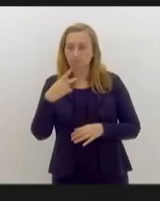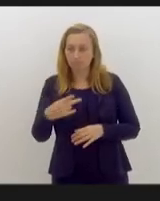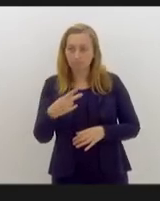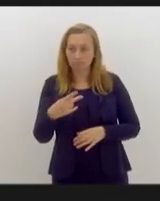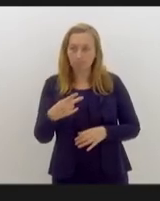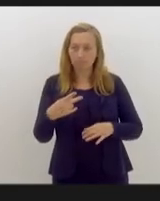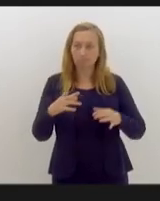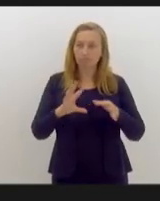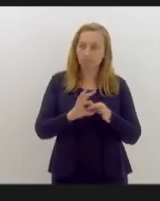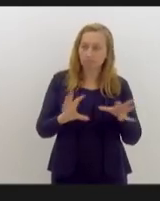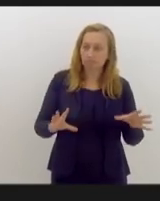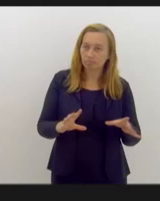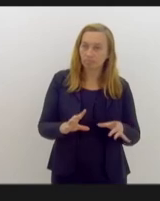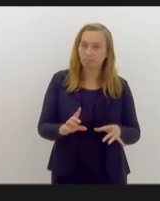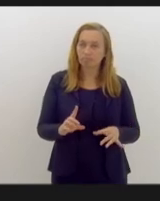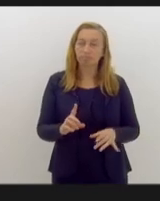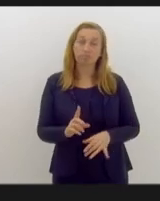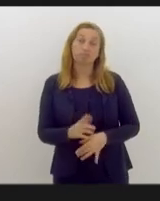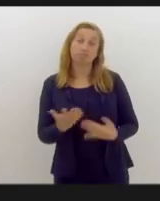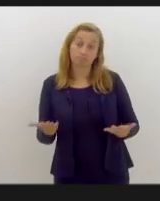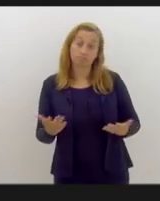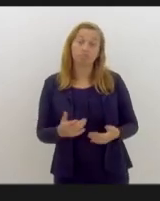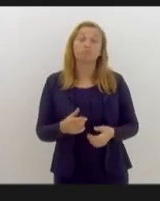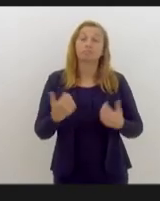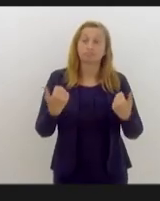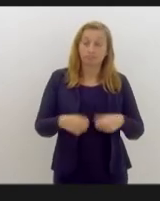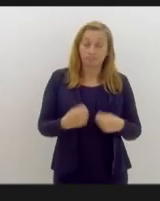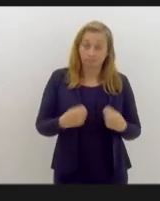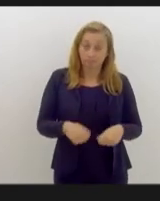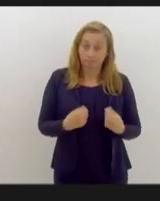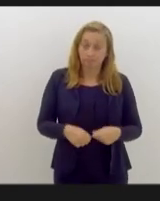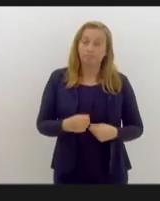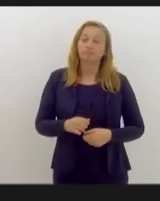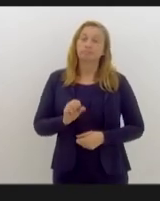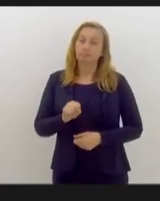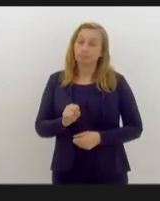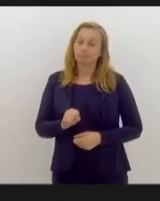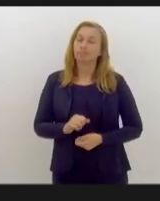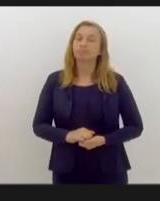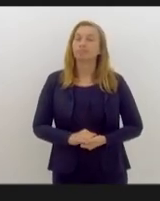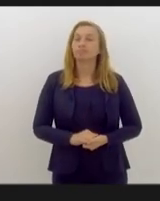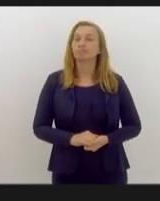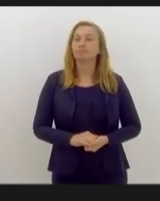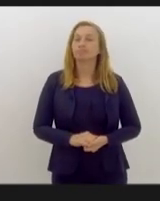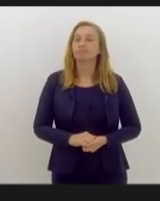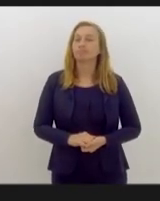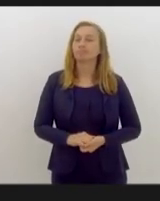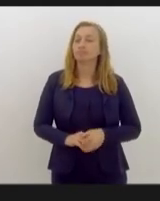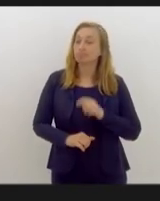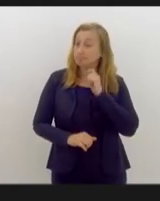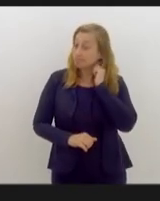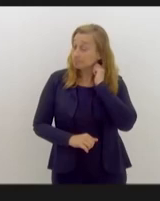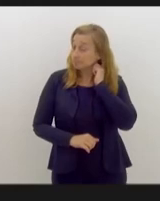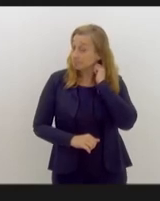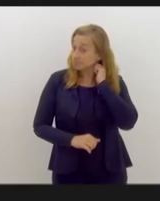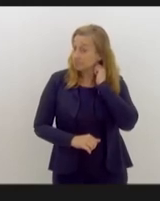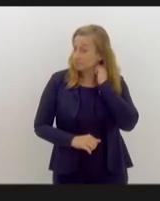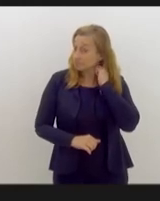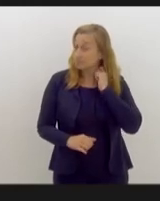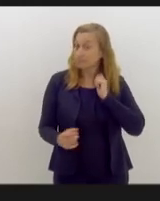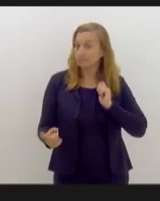autonomia, né, mas não temos soberania, nós precisamos, de alguma forma, estar vinculados